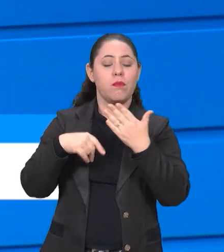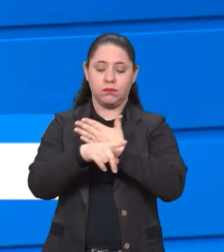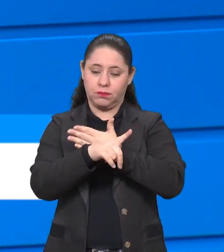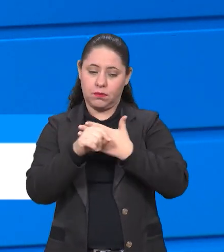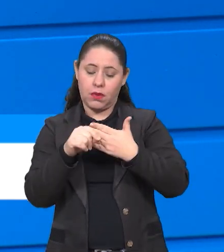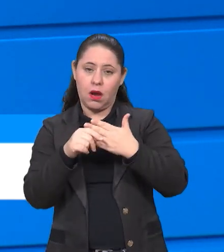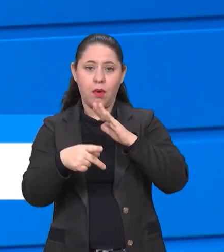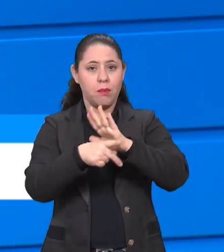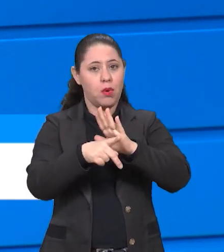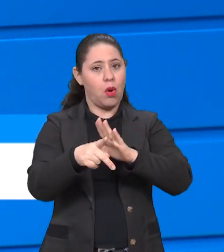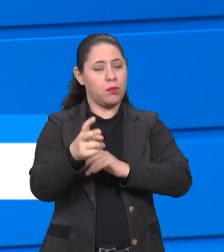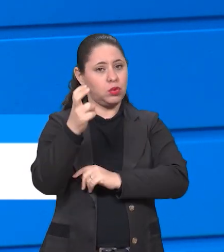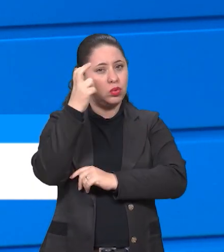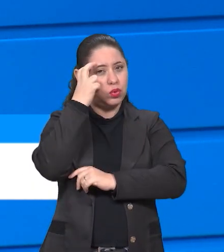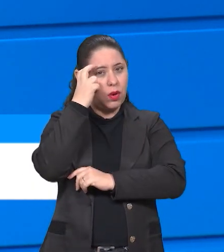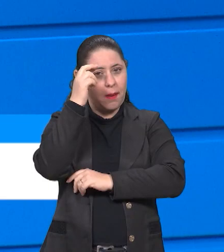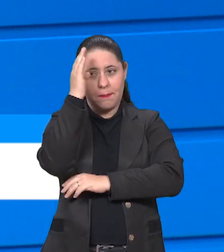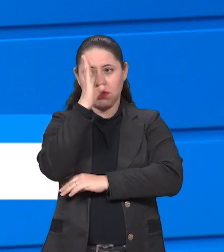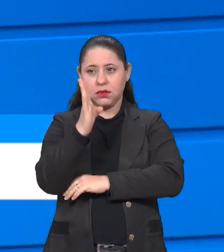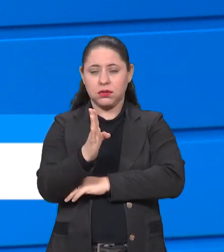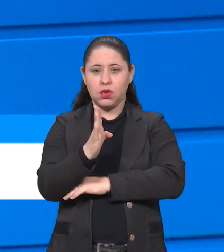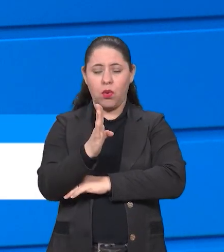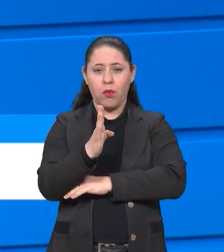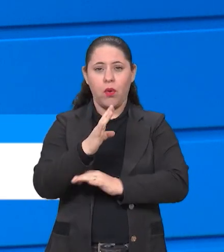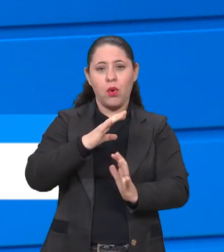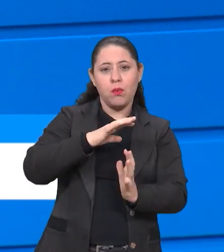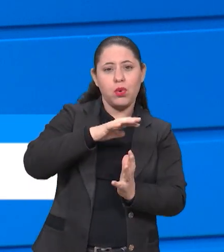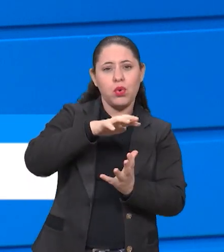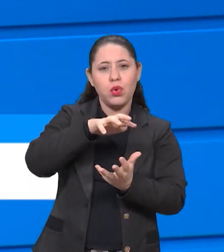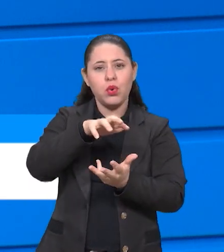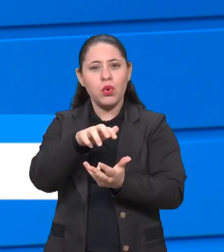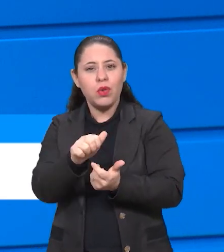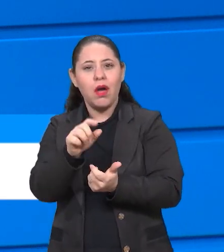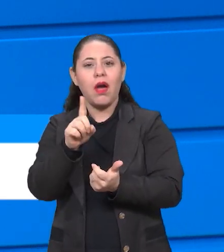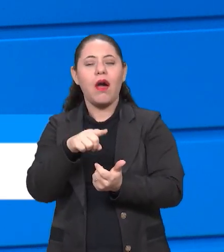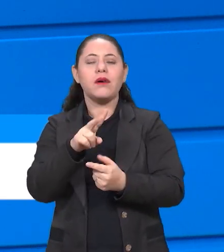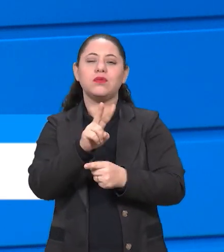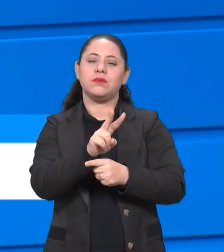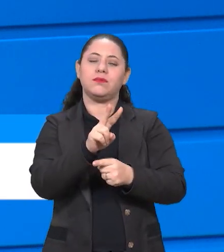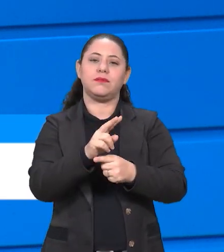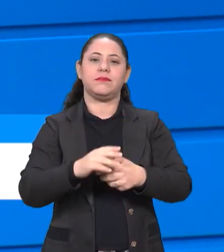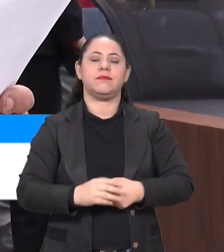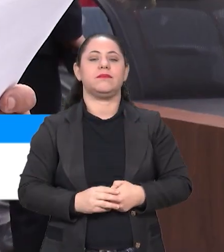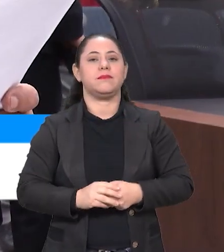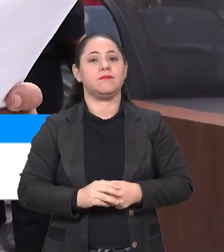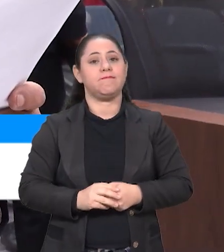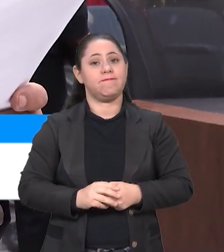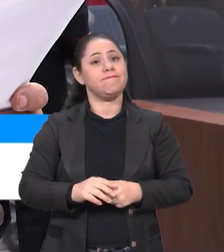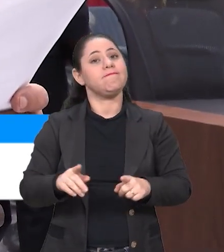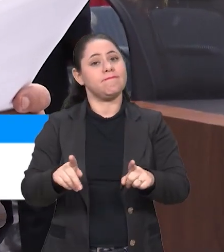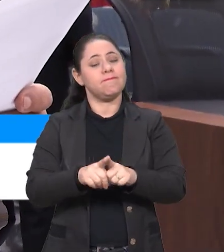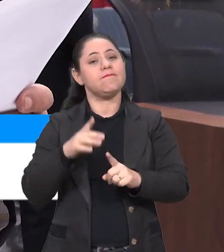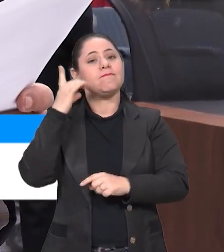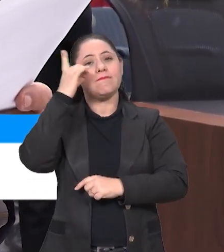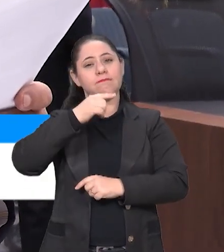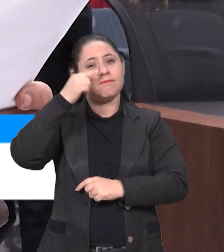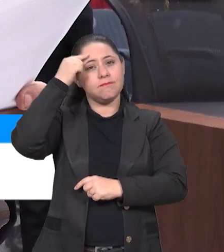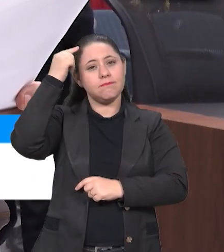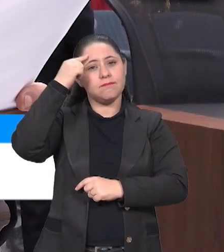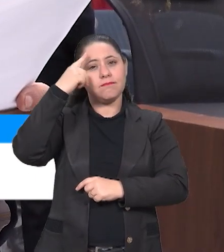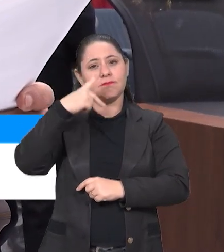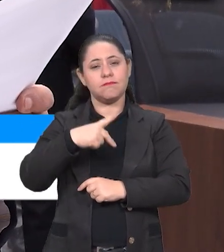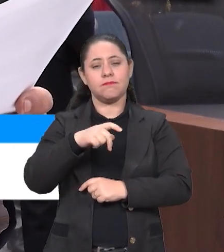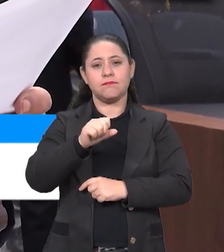esse bioma, que é um patrimônio não só nosso, não só do Brasil, mas do nosso planeta, realmente seja preservado. Por outro lado, o deputado